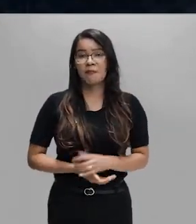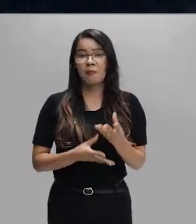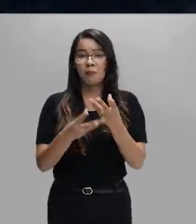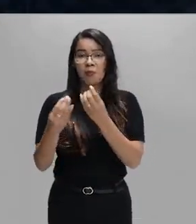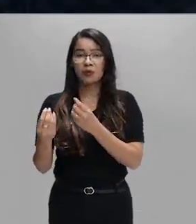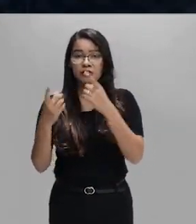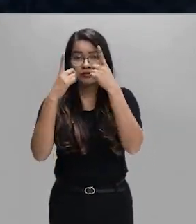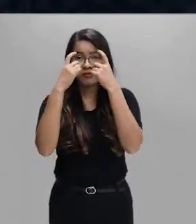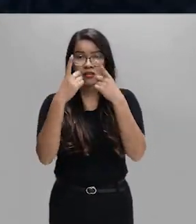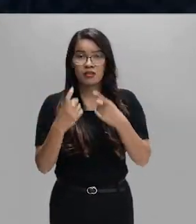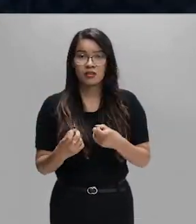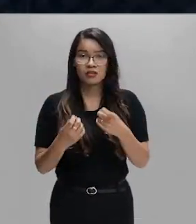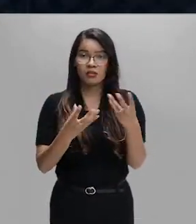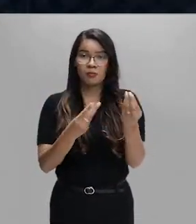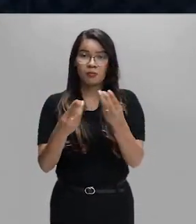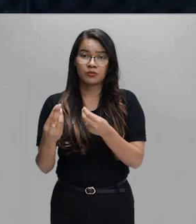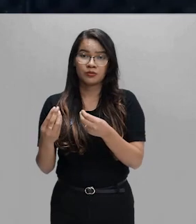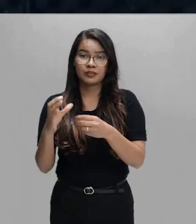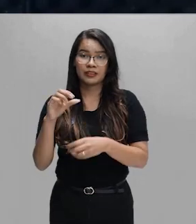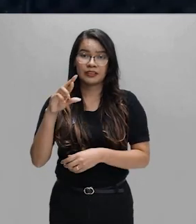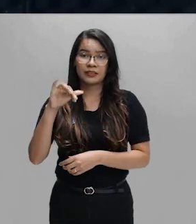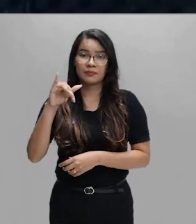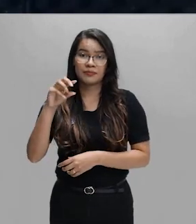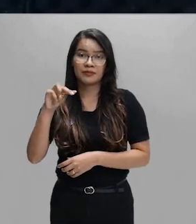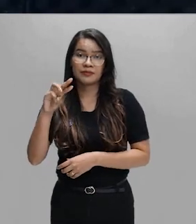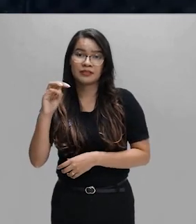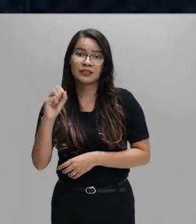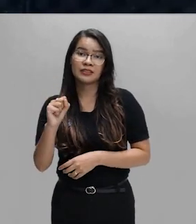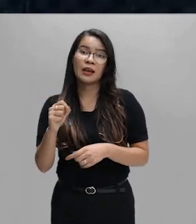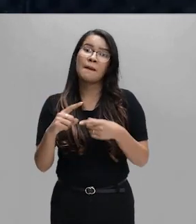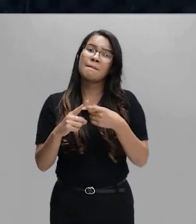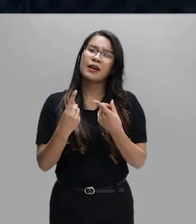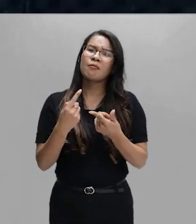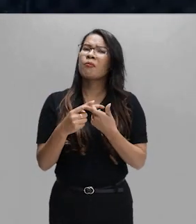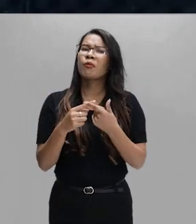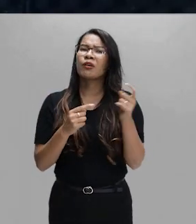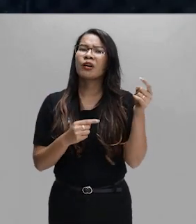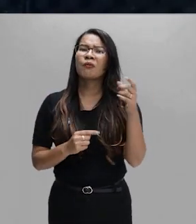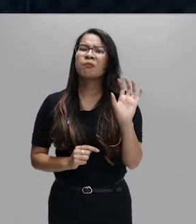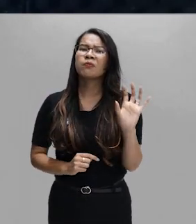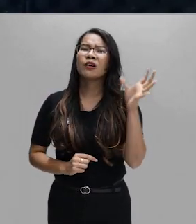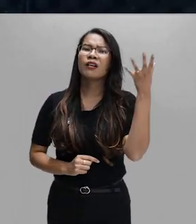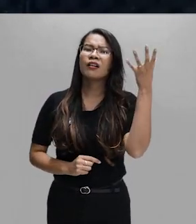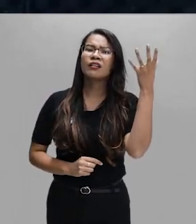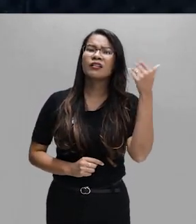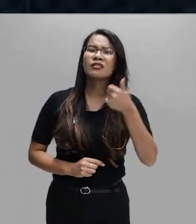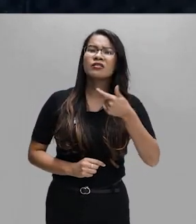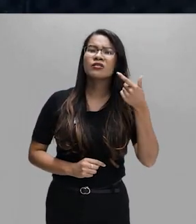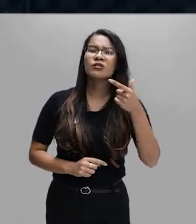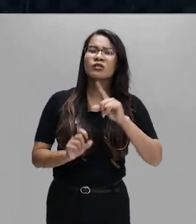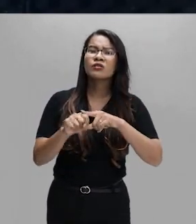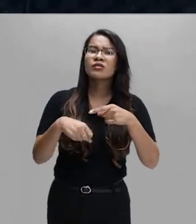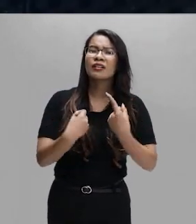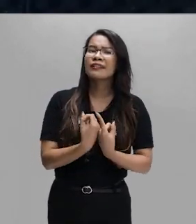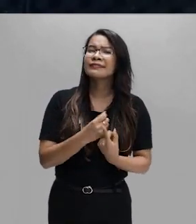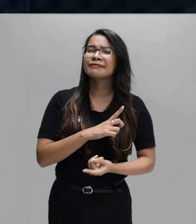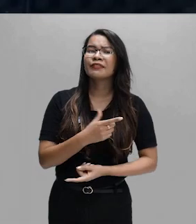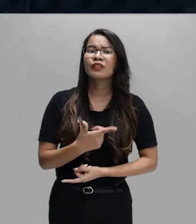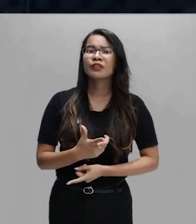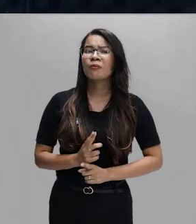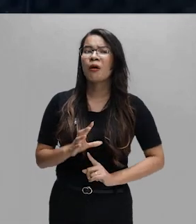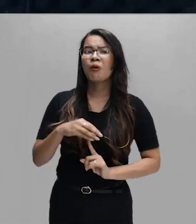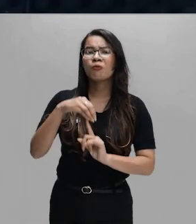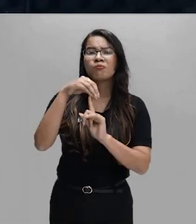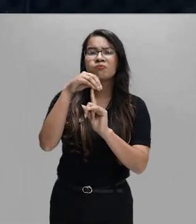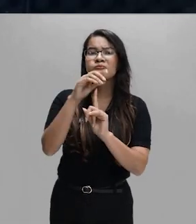de violência, muitos casos de criminalidade. E por que isso acontece? Segundo a sociologia, não existe uma única